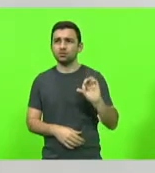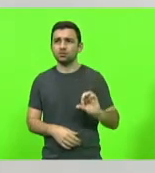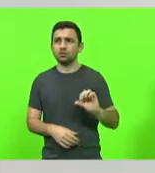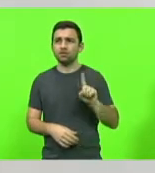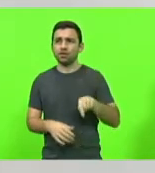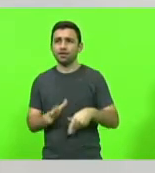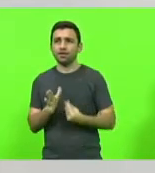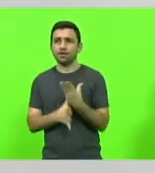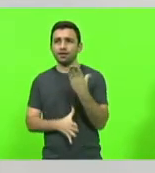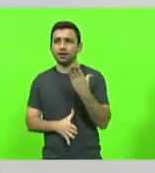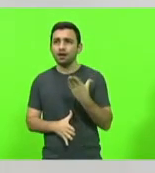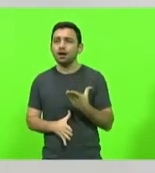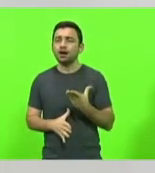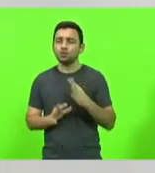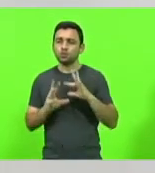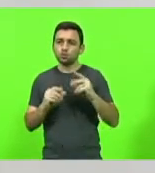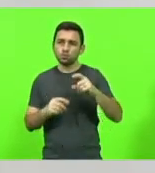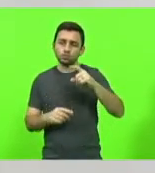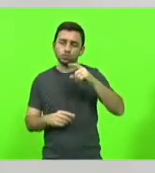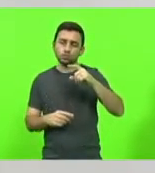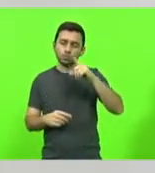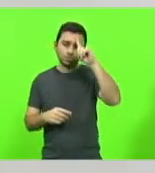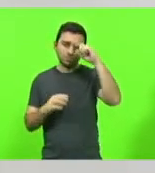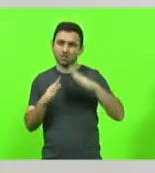hospitais filantrópicos uma grande